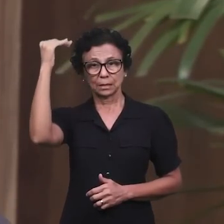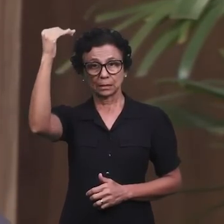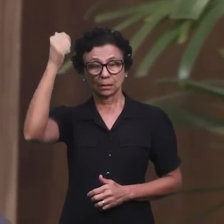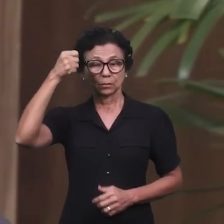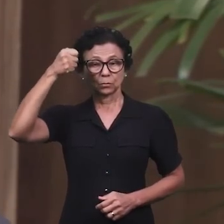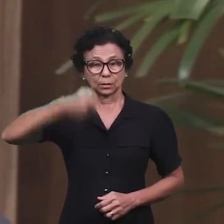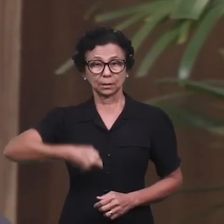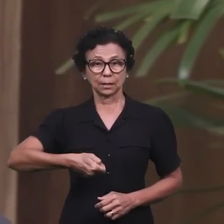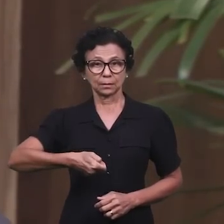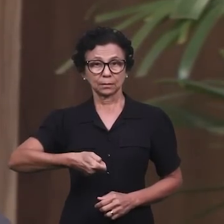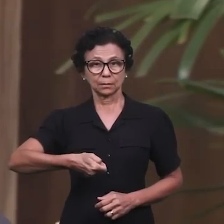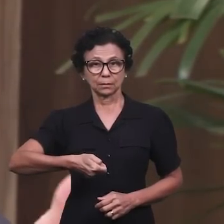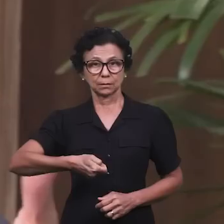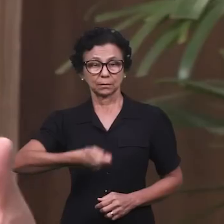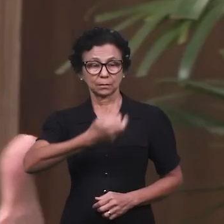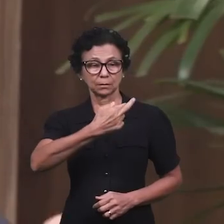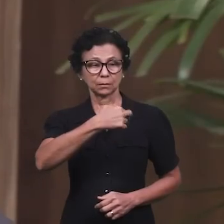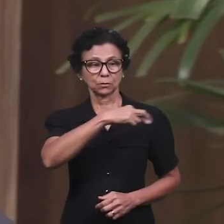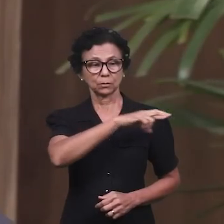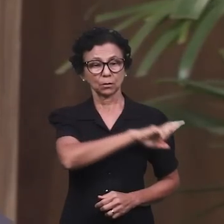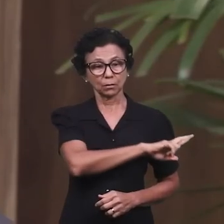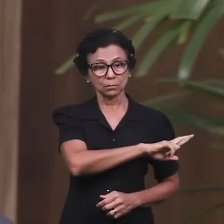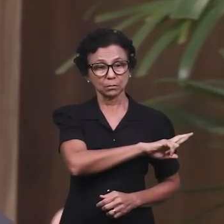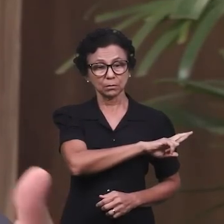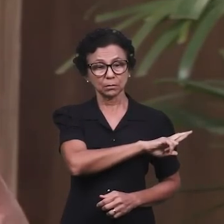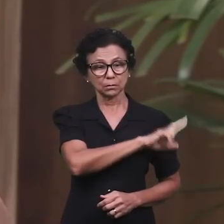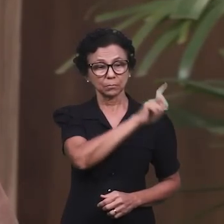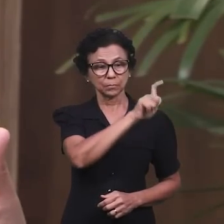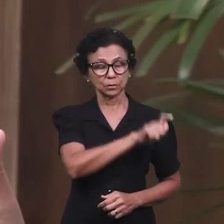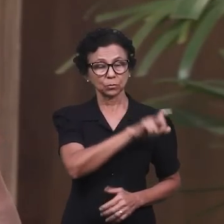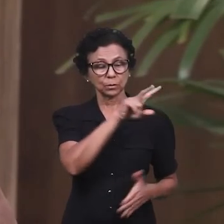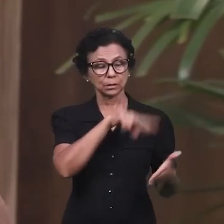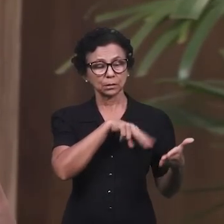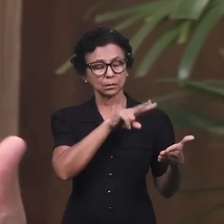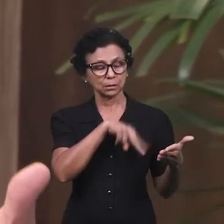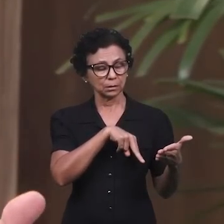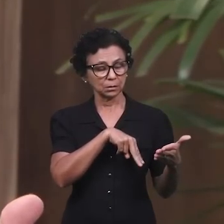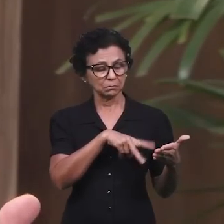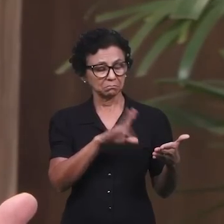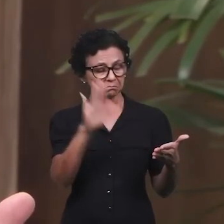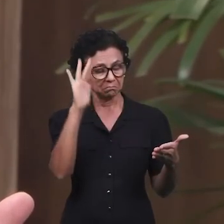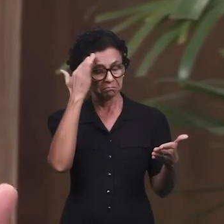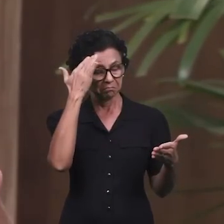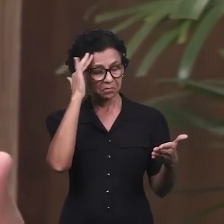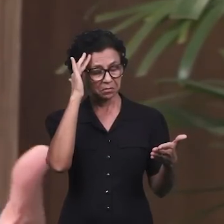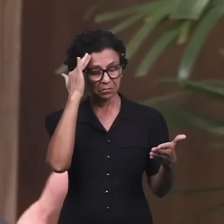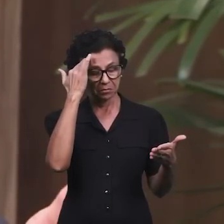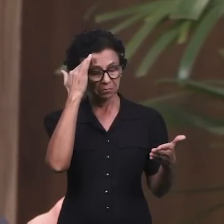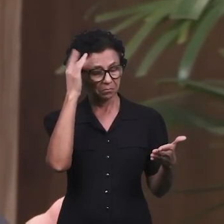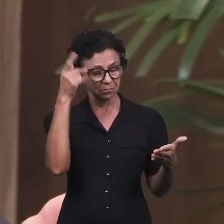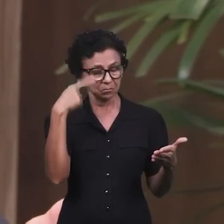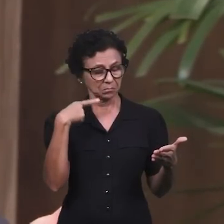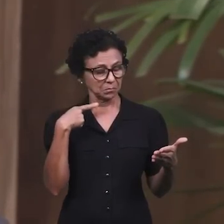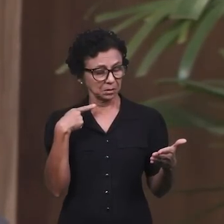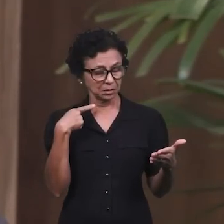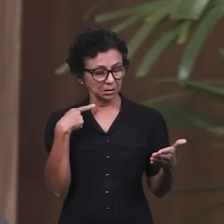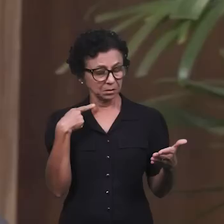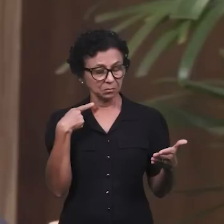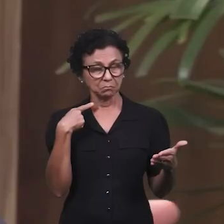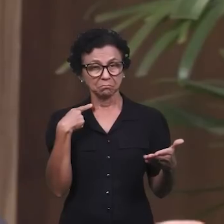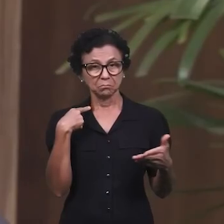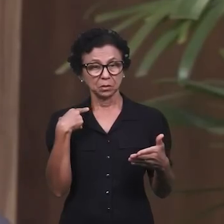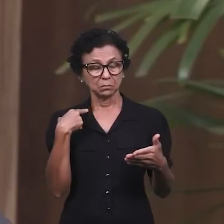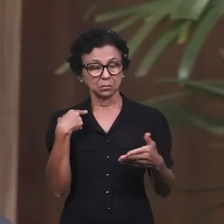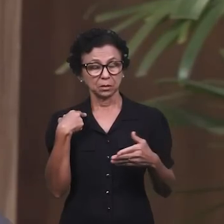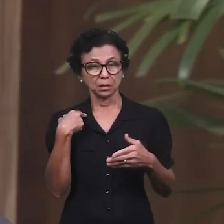religiosas que liam, interpretavam o seu modo e transmitiam a sua interpretação